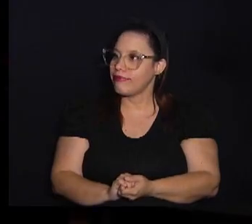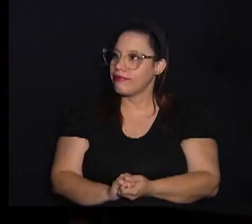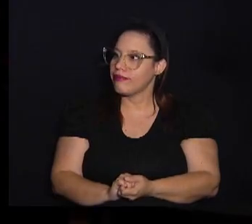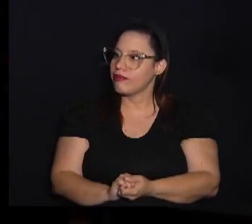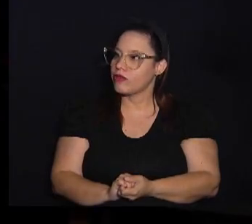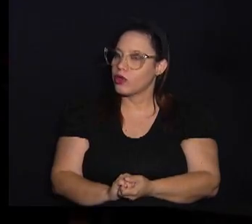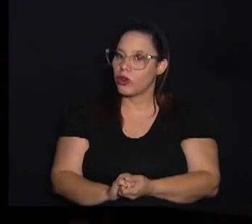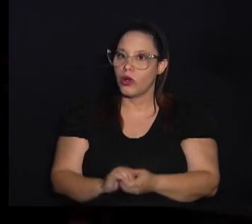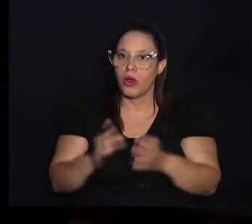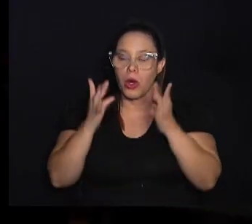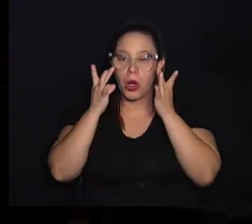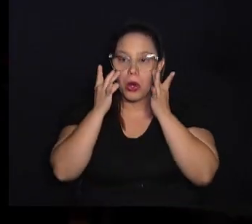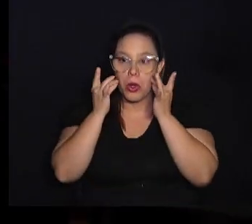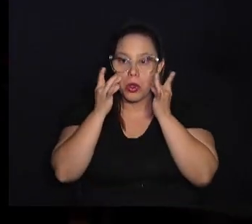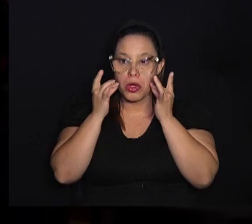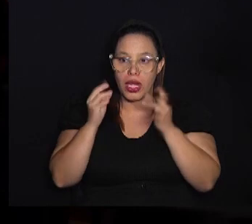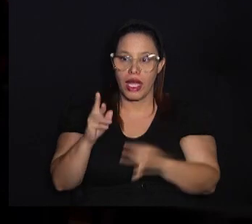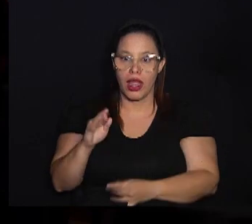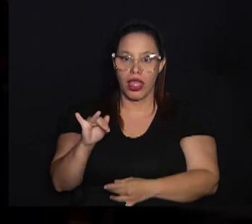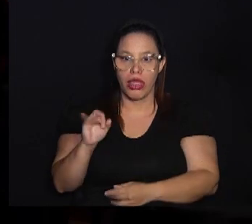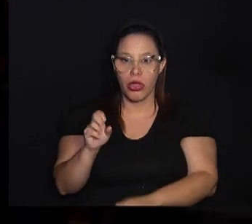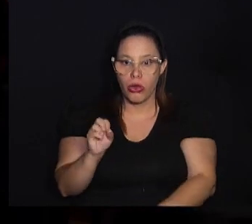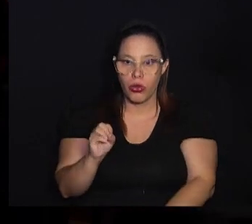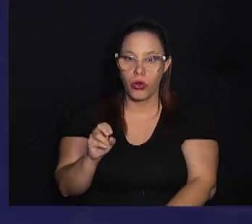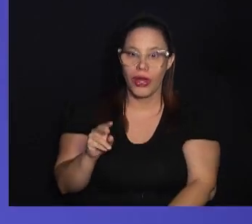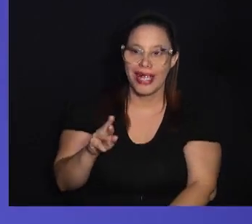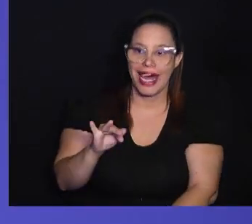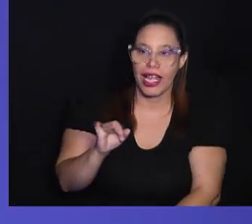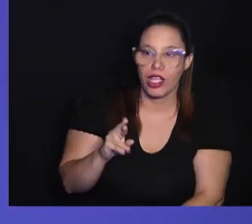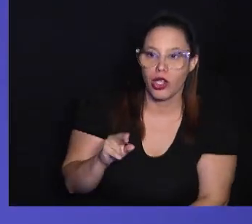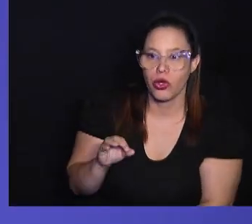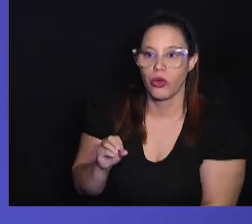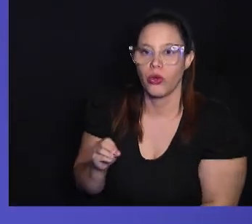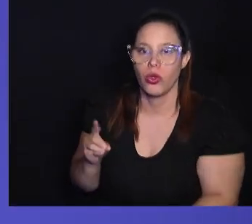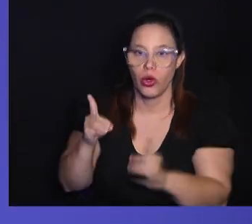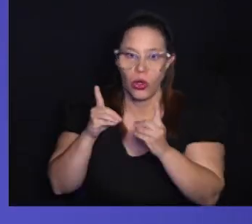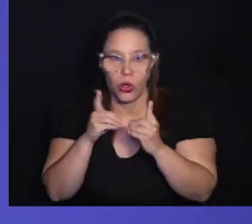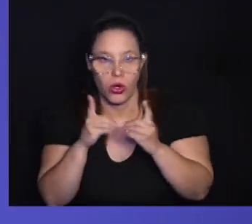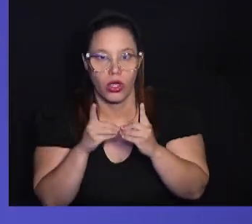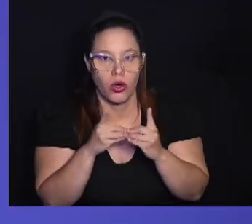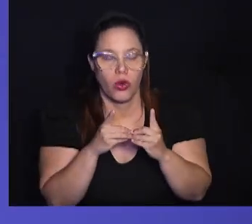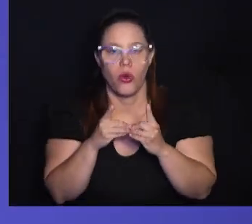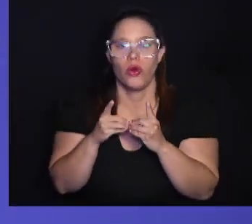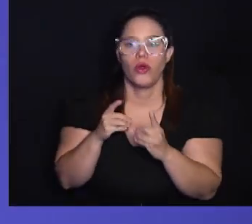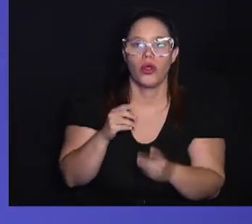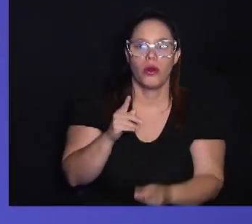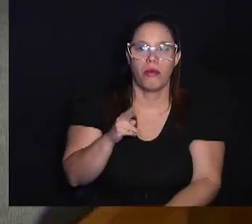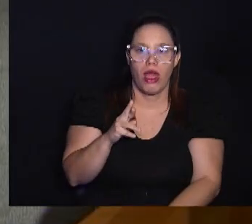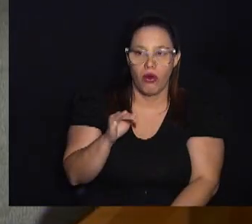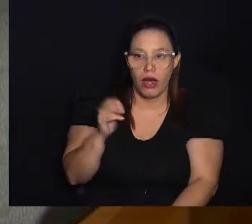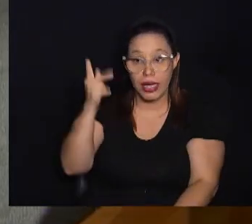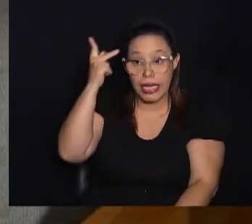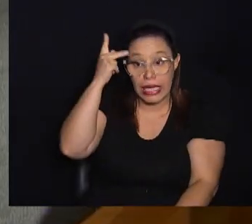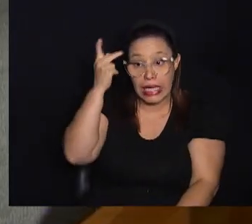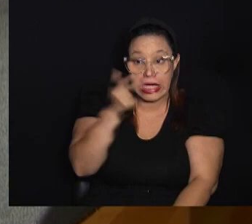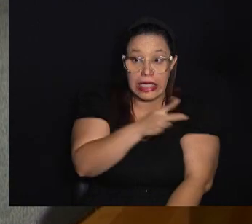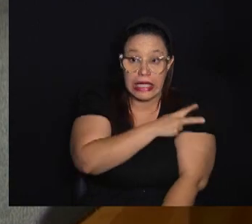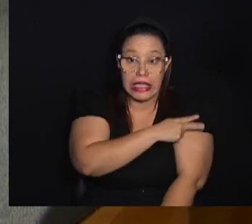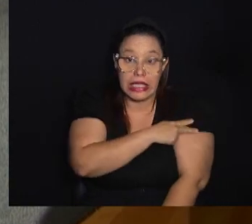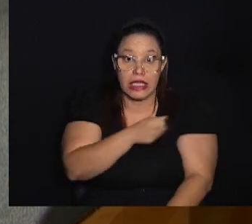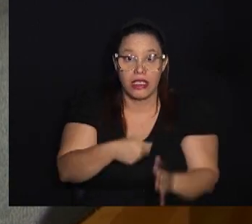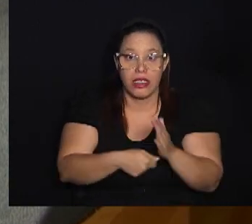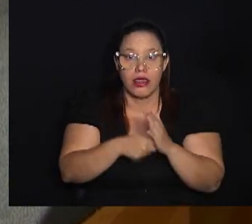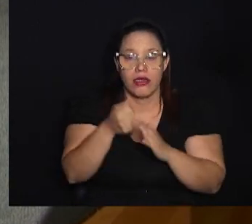O Teatro Municipal Castro Mendes foi o palco do Encontro Paulista de Gestores Municipais de Cultura. Foi a primeira vez